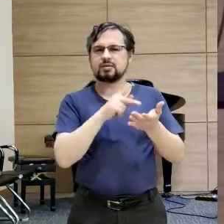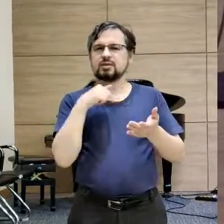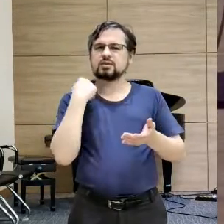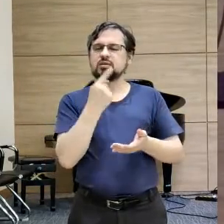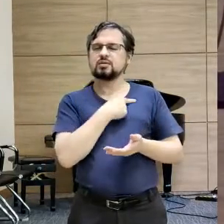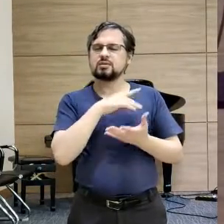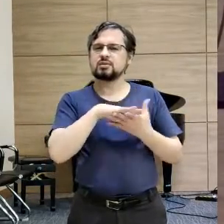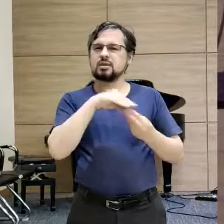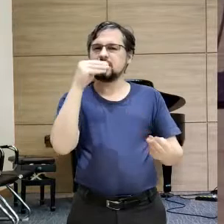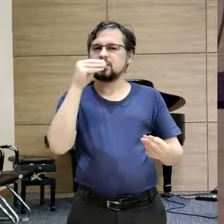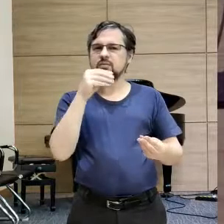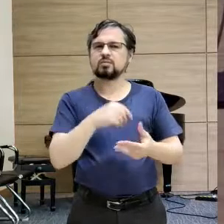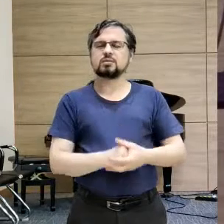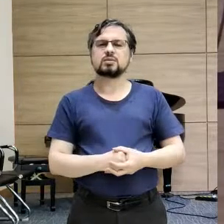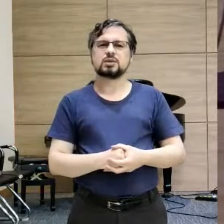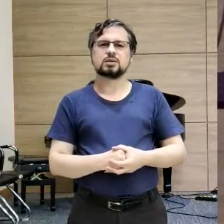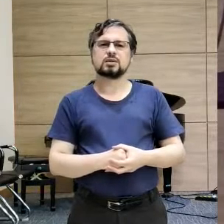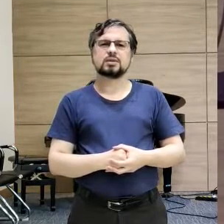alma.